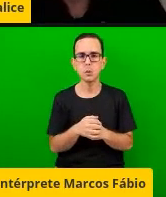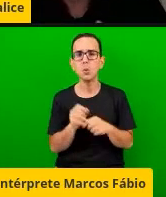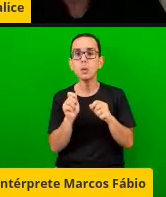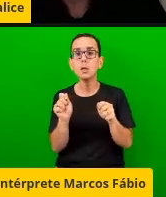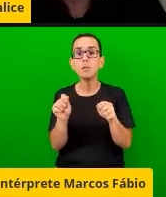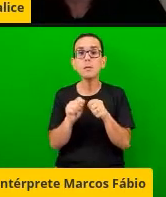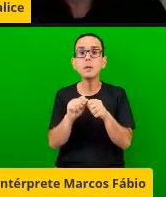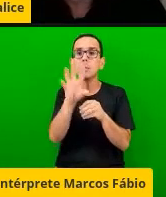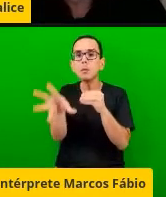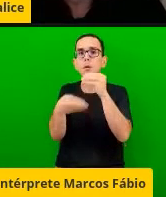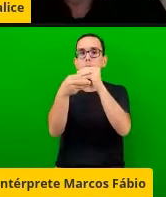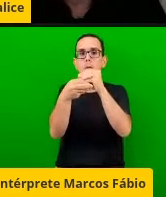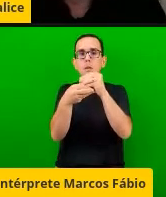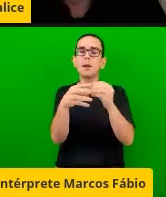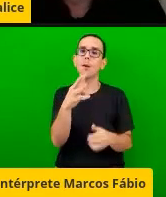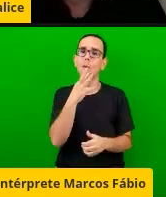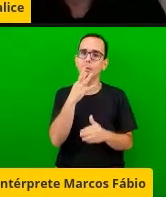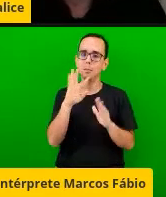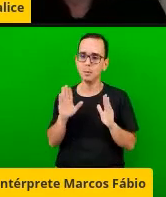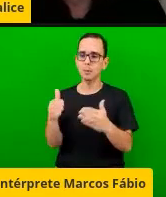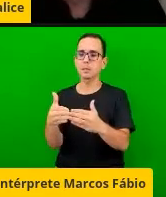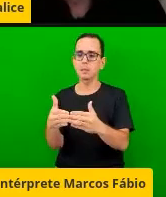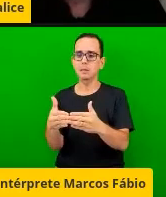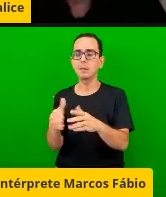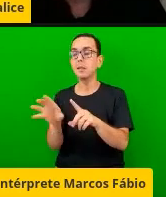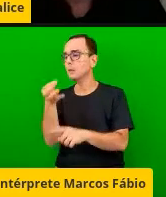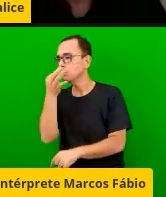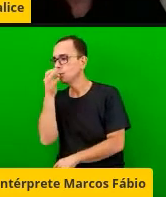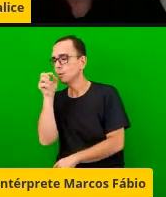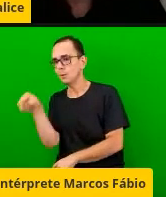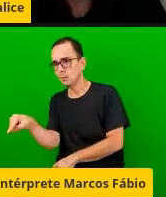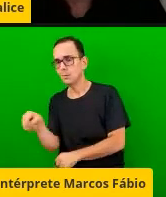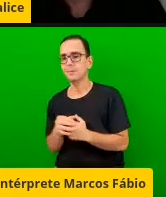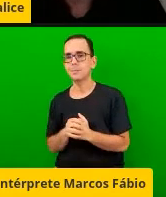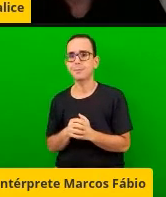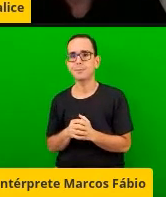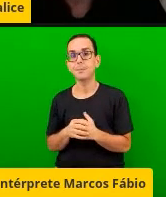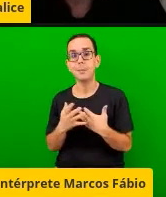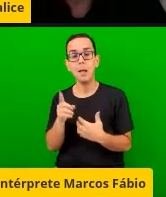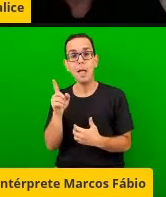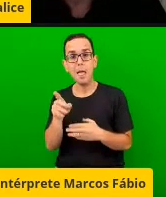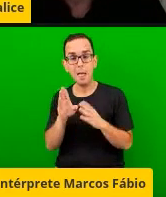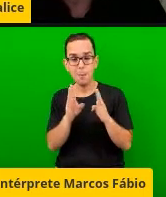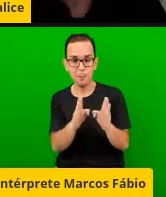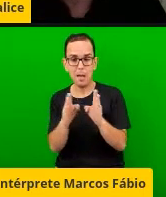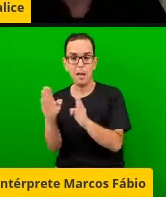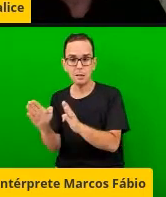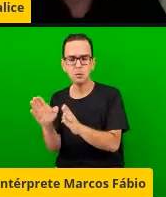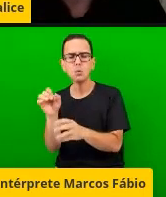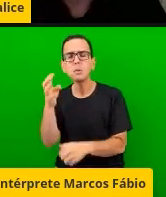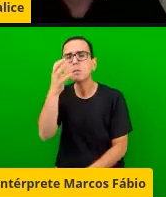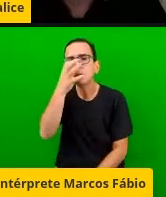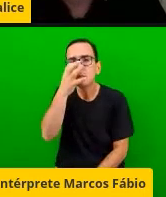Nós construímos os conhecimentos específicos e as recomendações. Então, essas são as partes. O que a gente vai observar dos quadros?